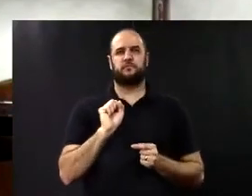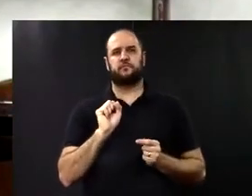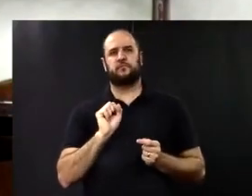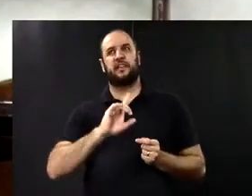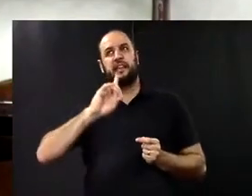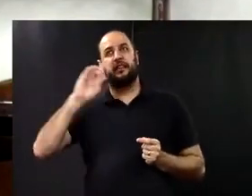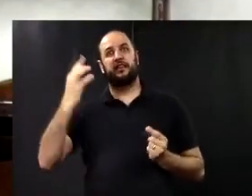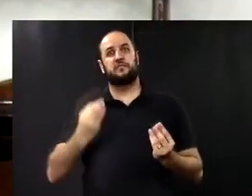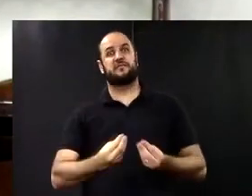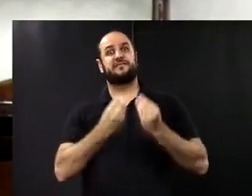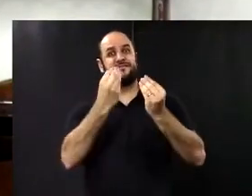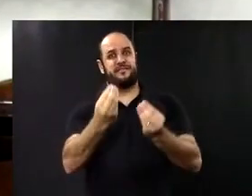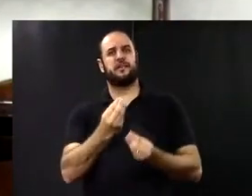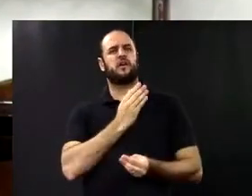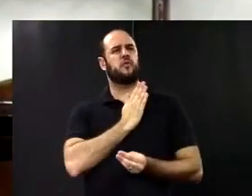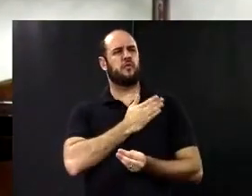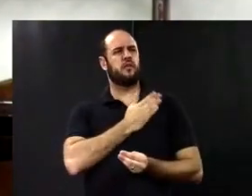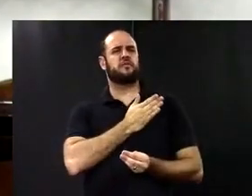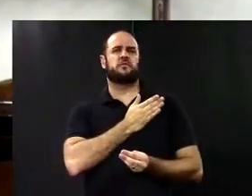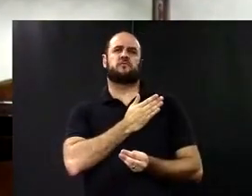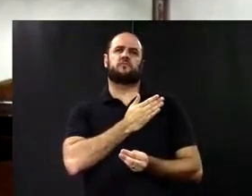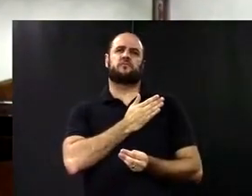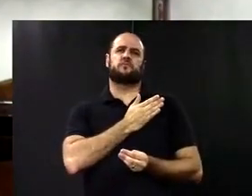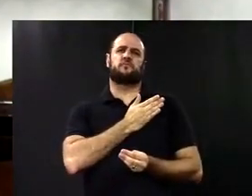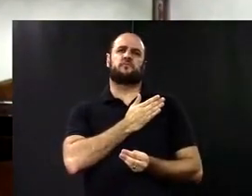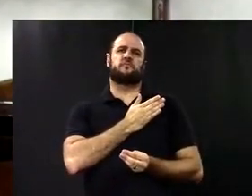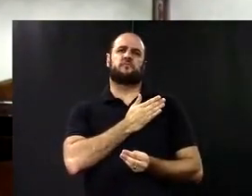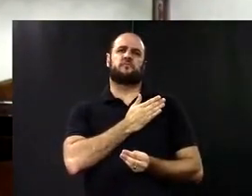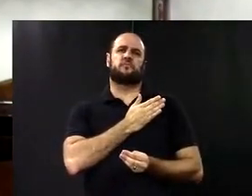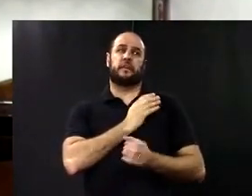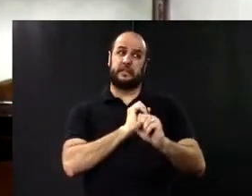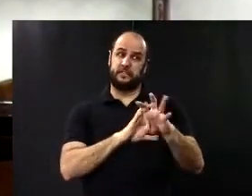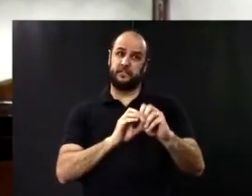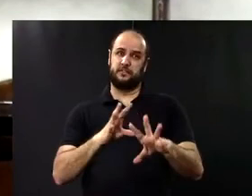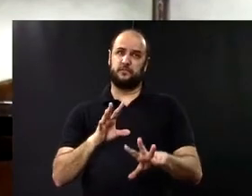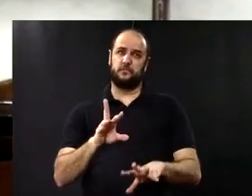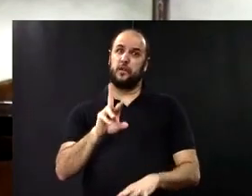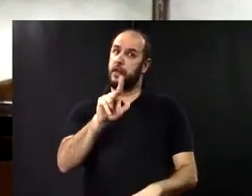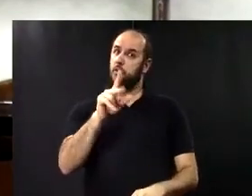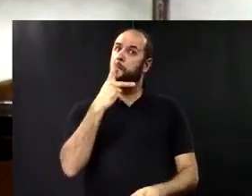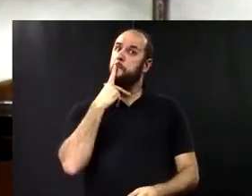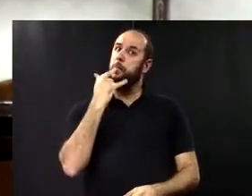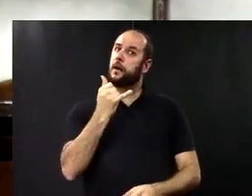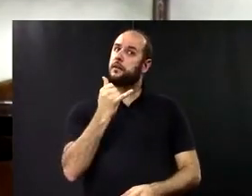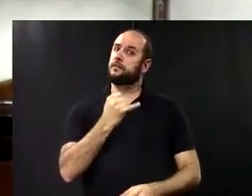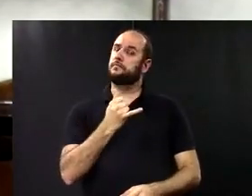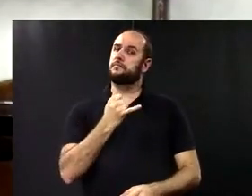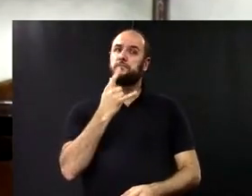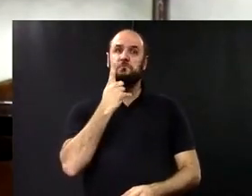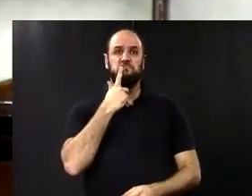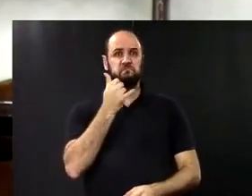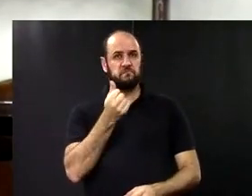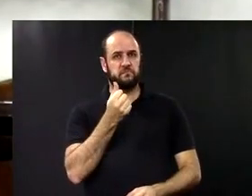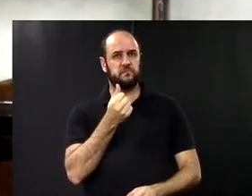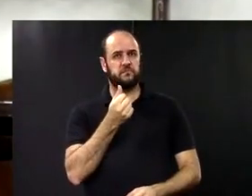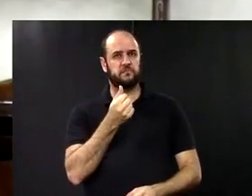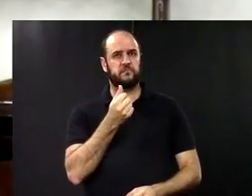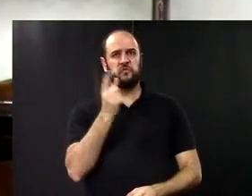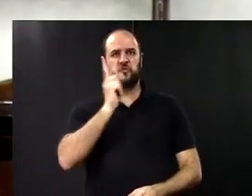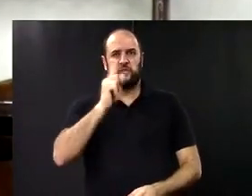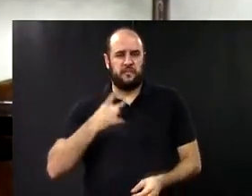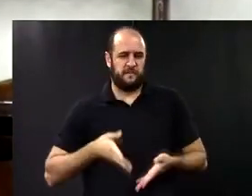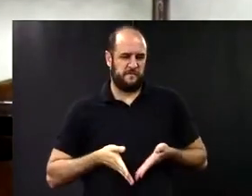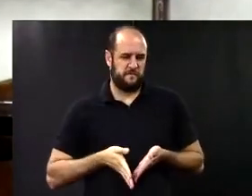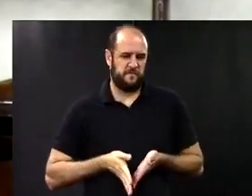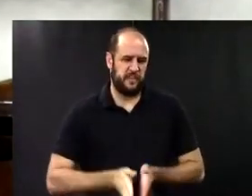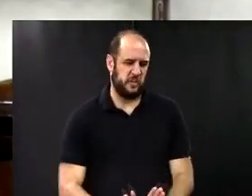nos deu essa ordem. E os pais? Os pais não geram os filhos para o mundo, mas geram